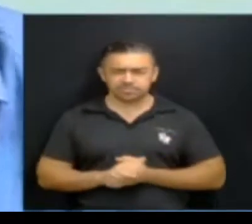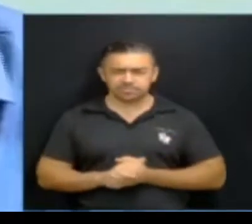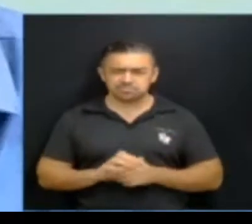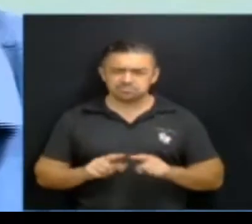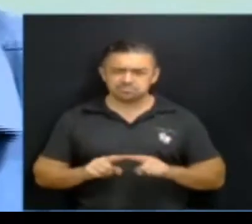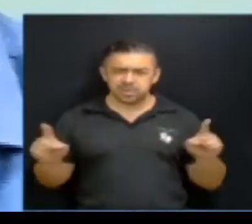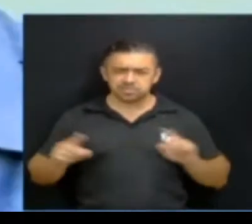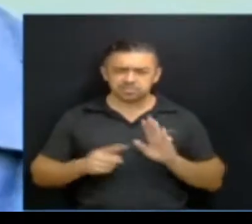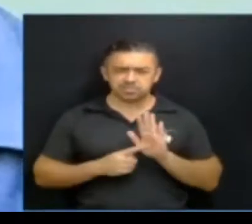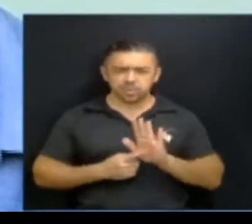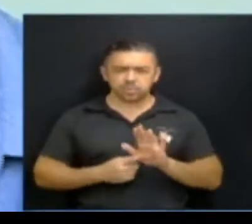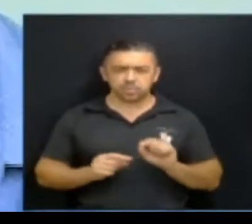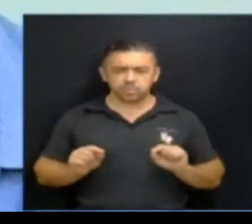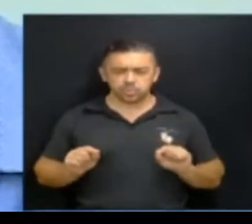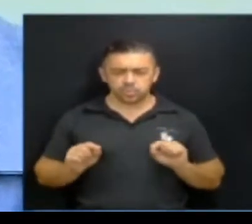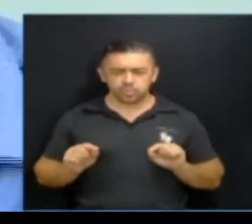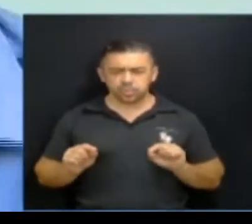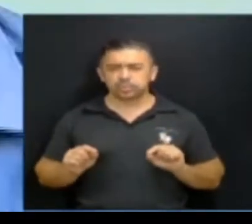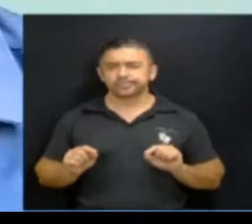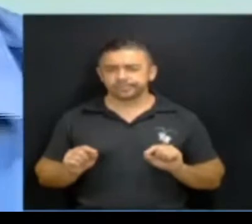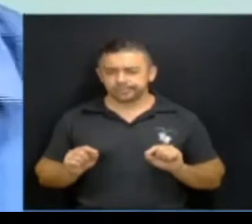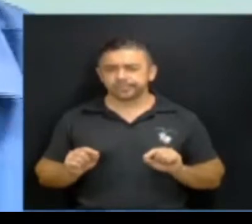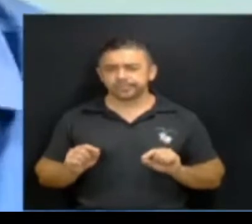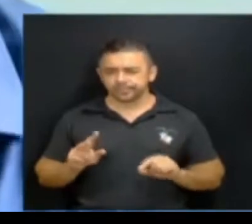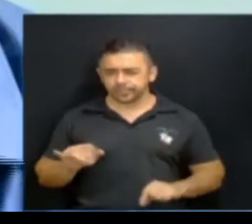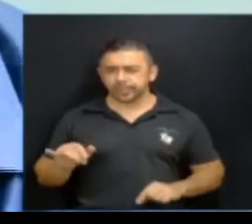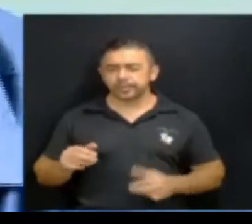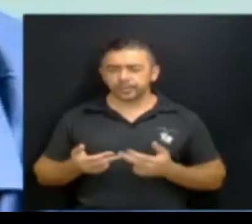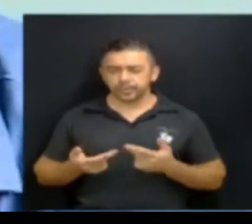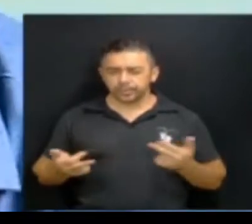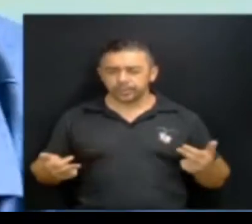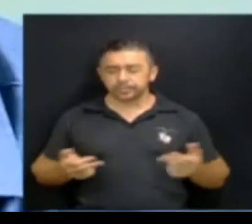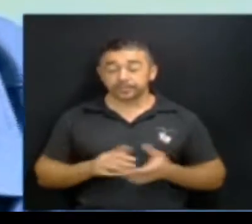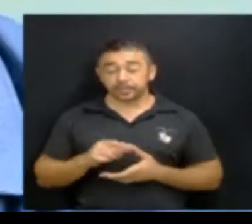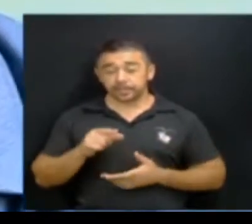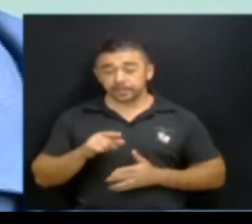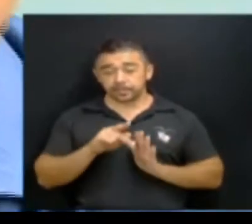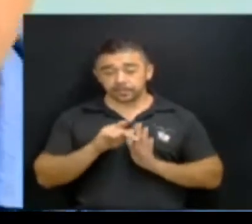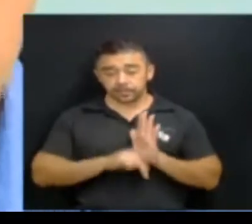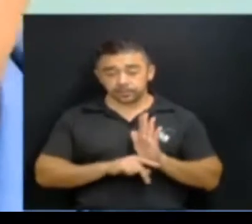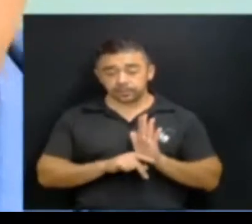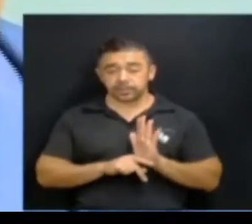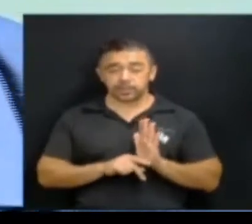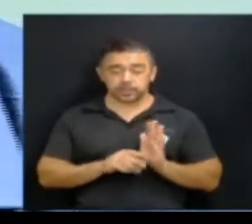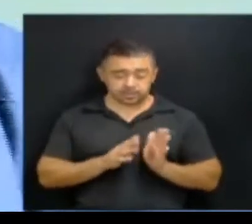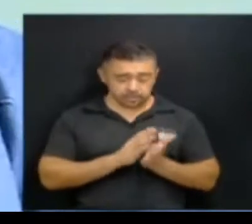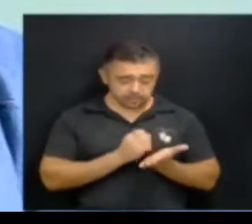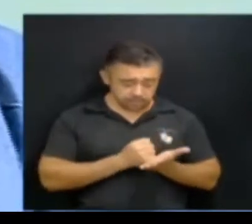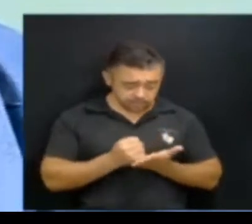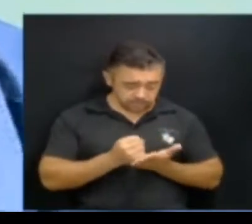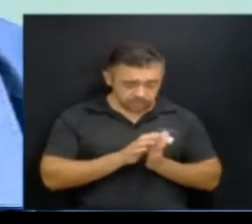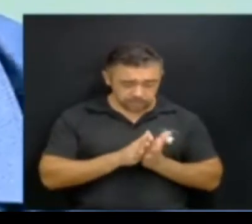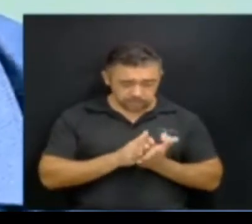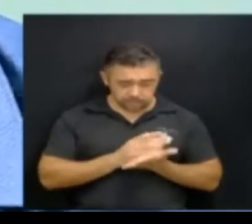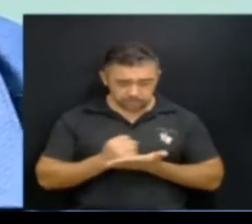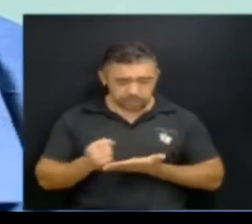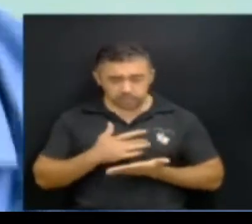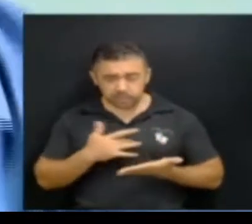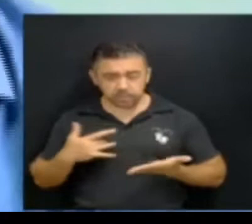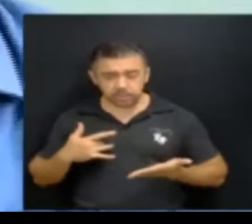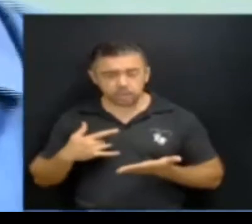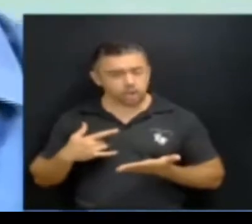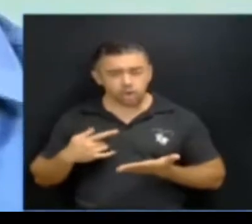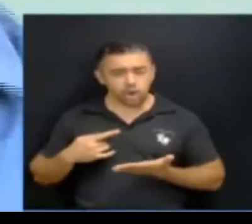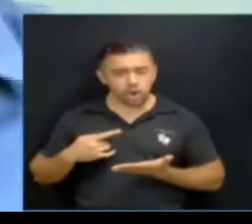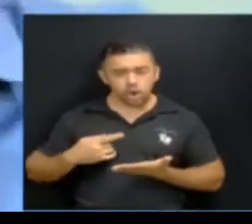isso mostra para gente que vem muita coisa pronta. Esse projeto de passaporte vacinal, de apresentação de comprovante, não